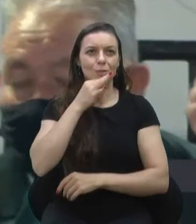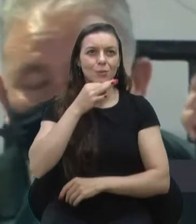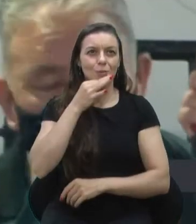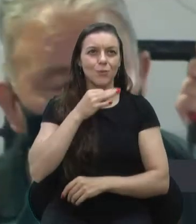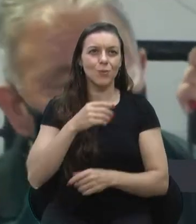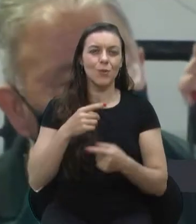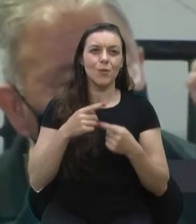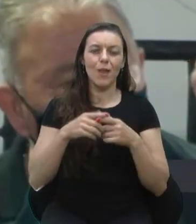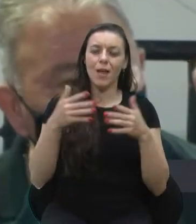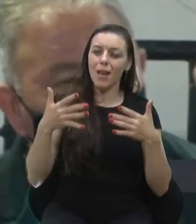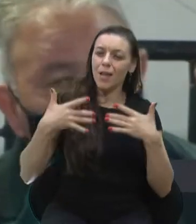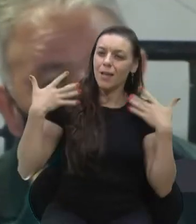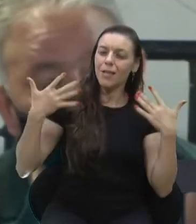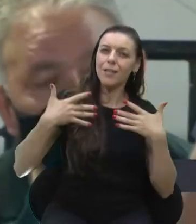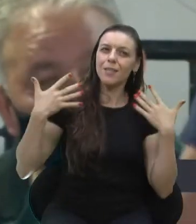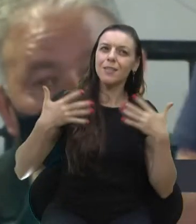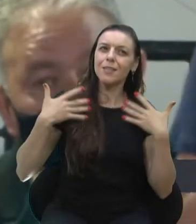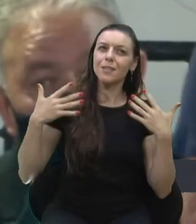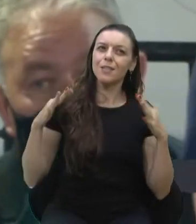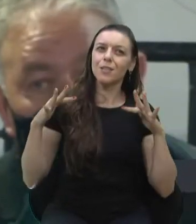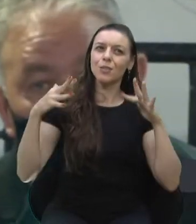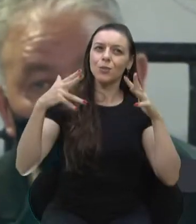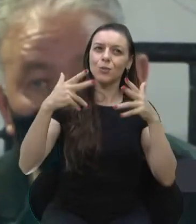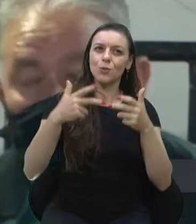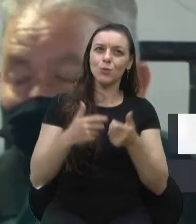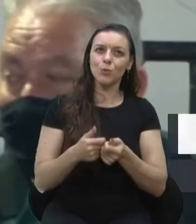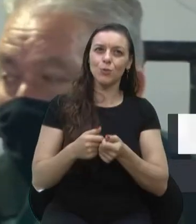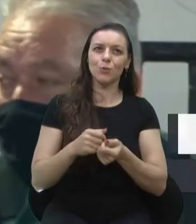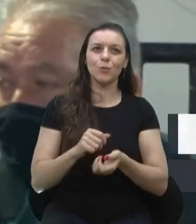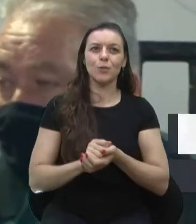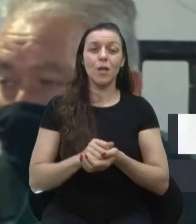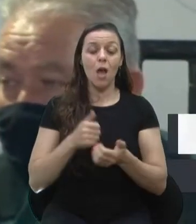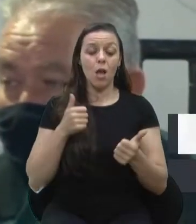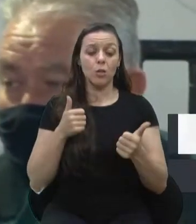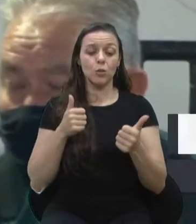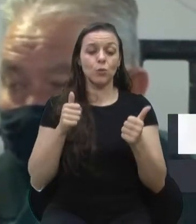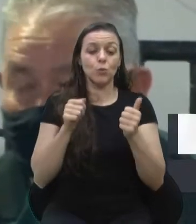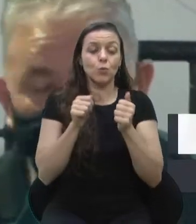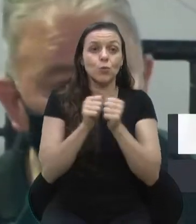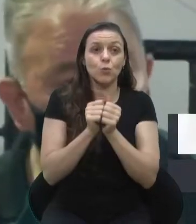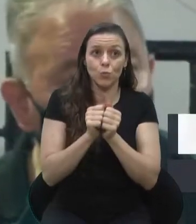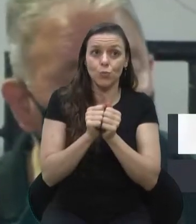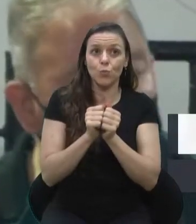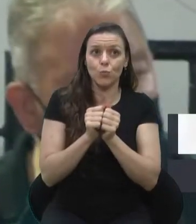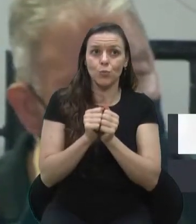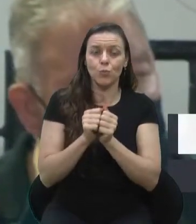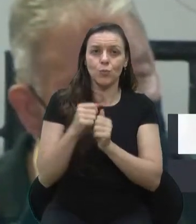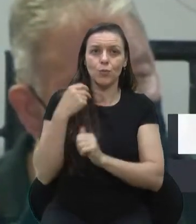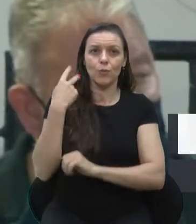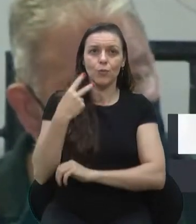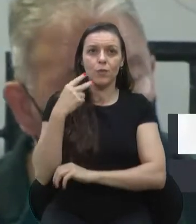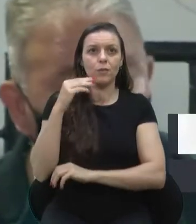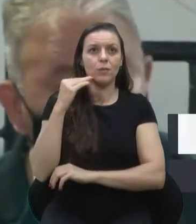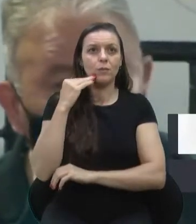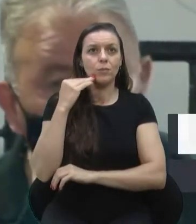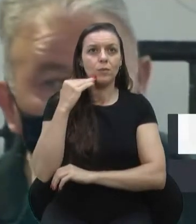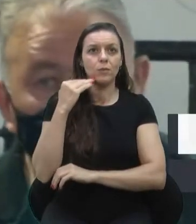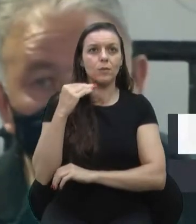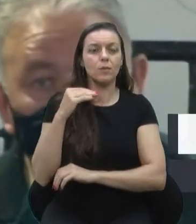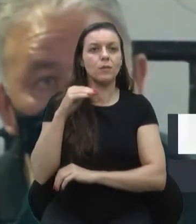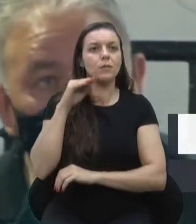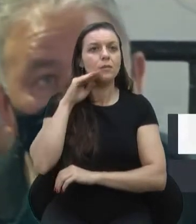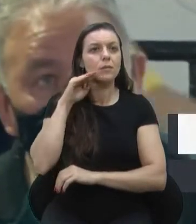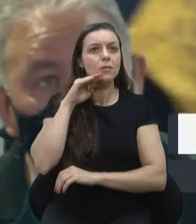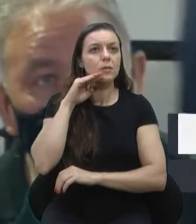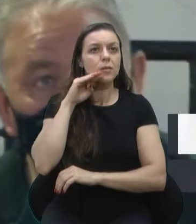uma alegria ter todos vocês aqui. Eu quero me unir ao que disse o nosso colega vereador Bortola, ao que também lembrou o vereador Xuxa, né?